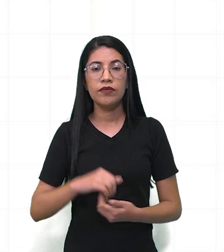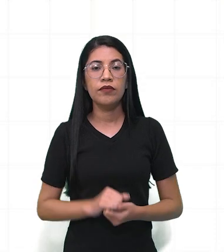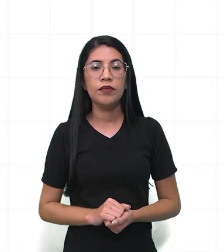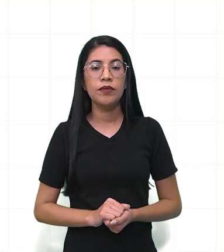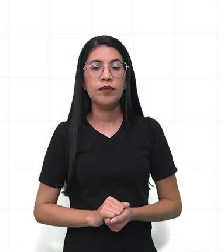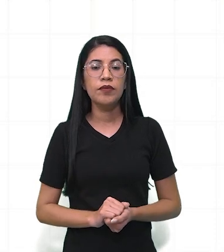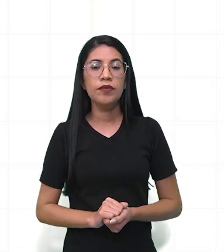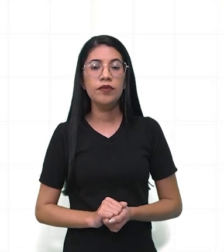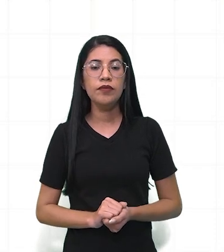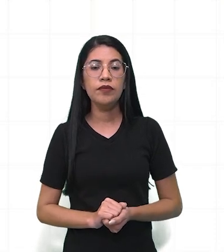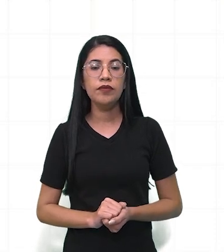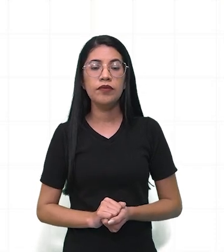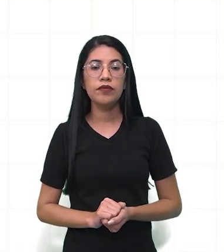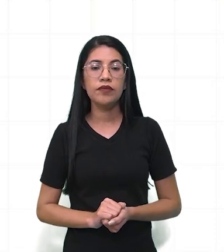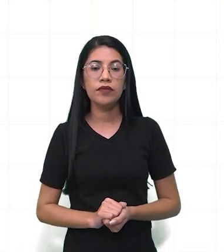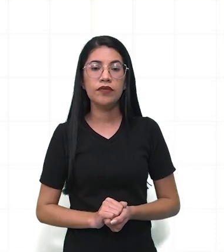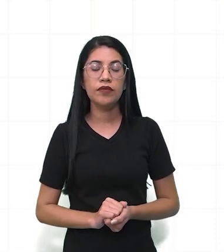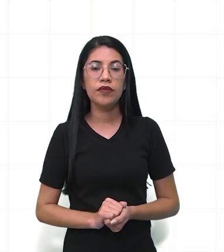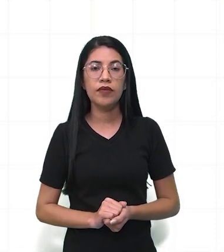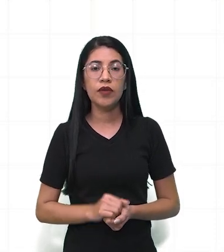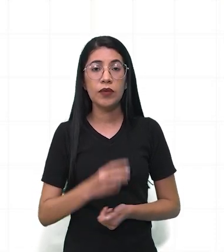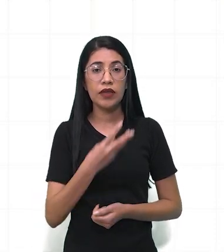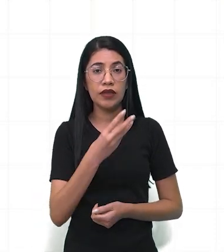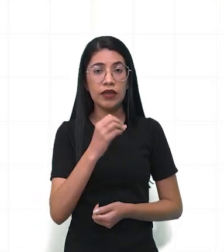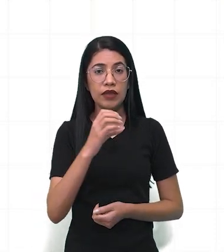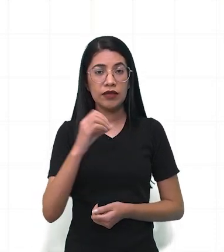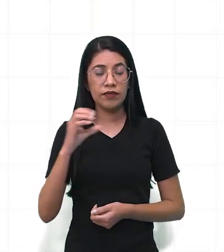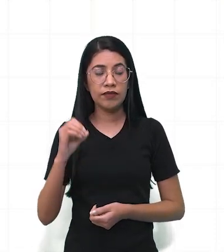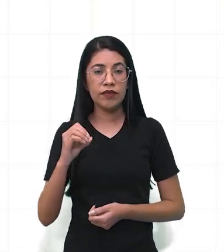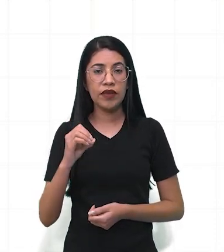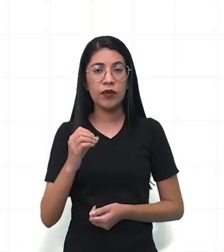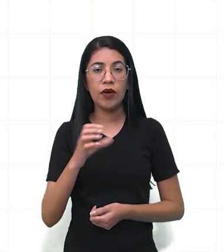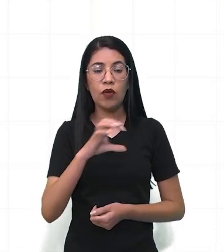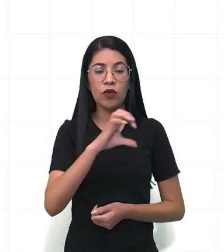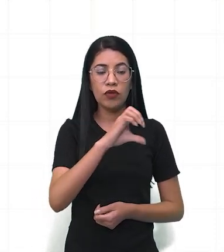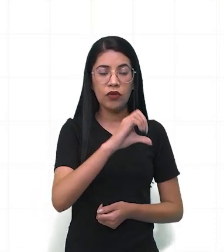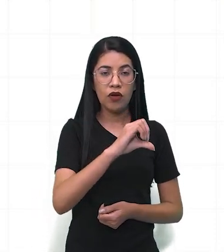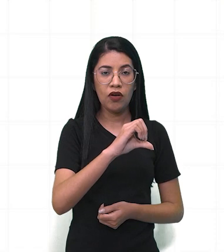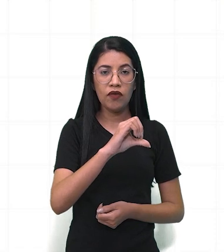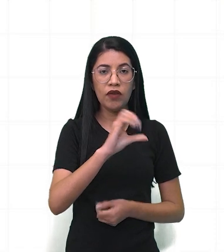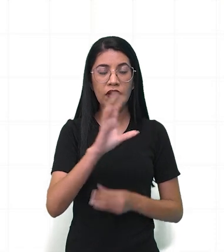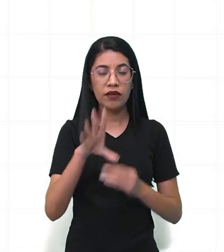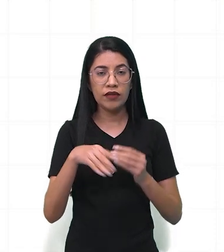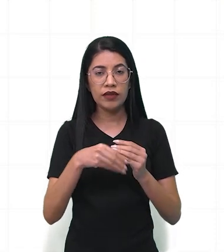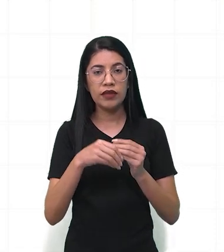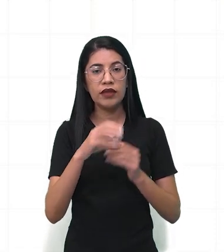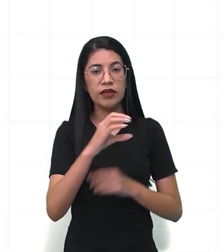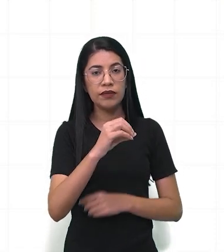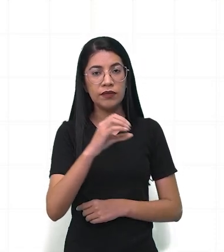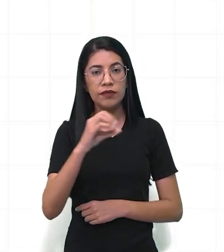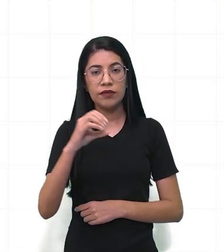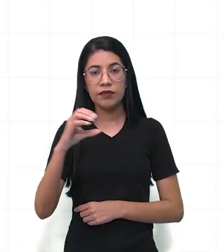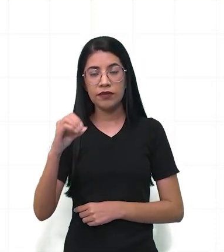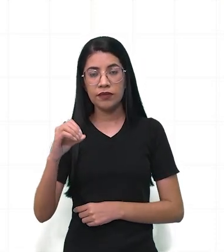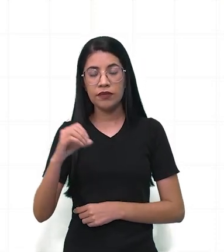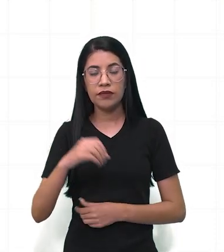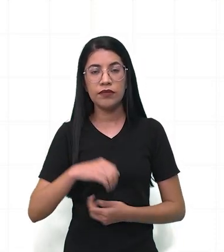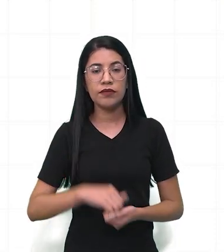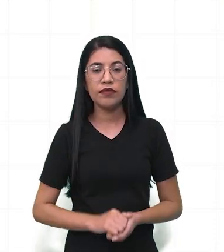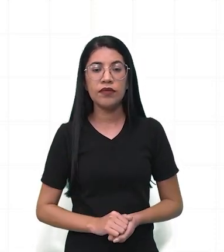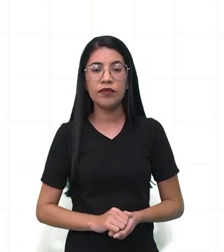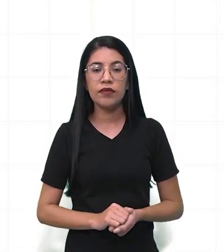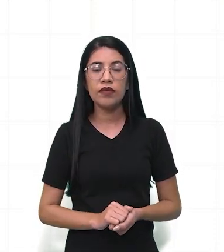zeros. Ó, eu tenho 3 zeros, então repete o 9 e acrescenta os 3 zeros. O 30 que está multiplicando, o